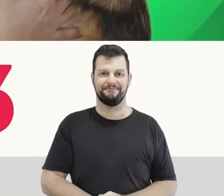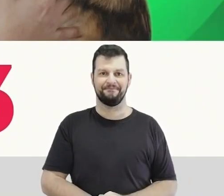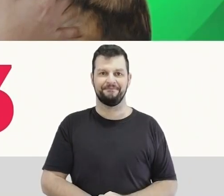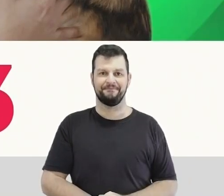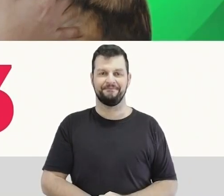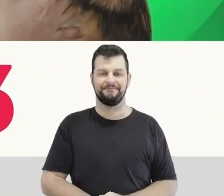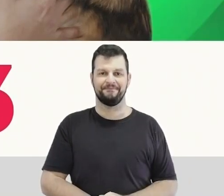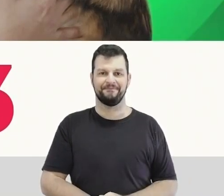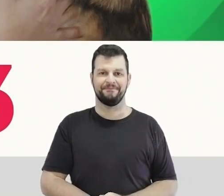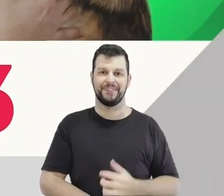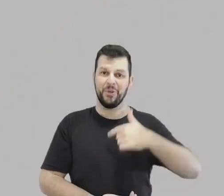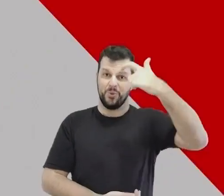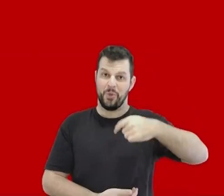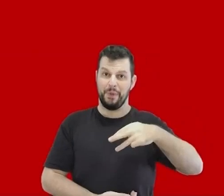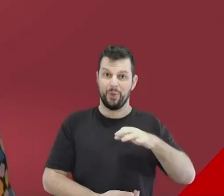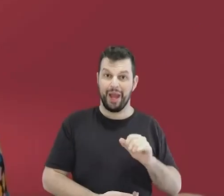4343.